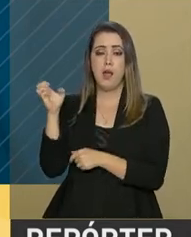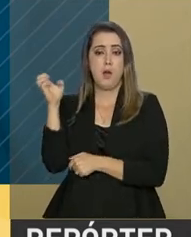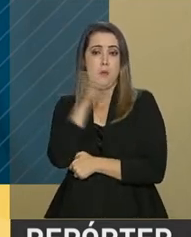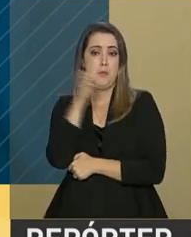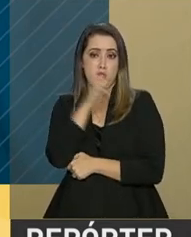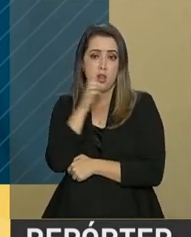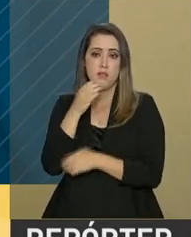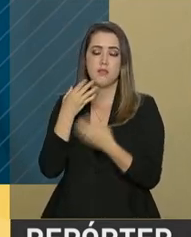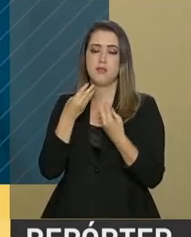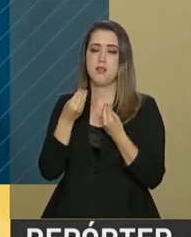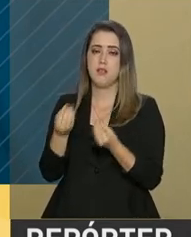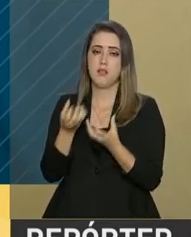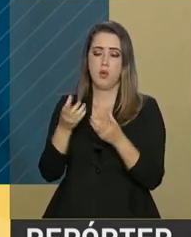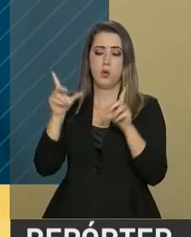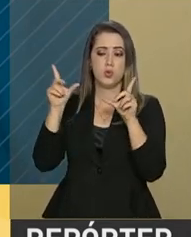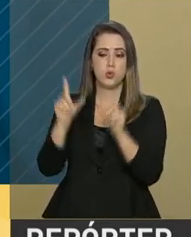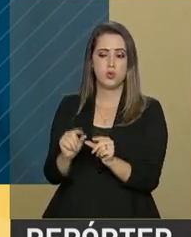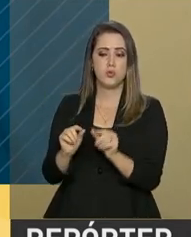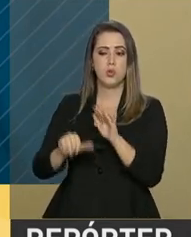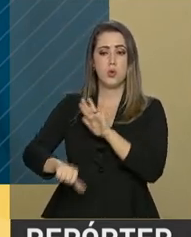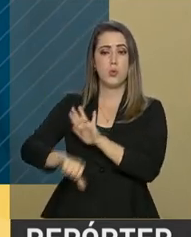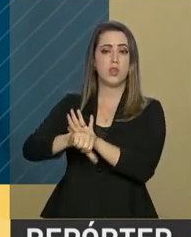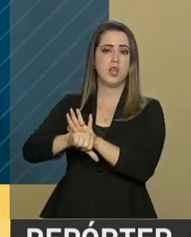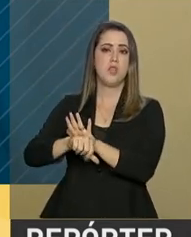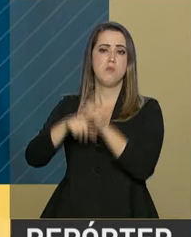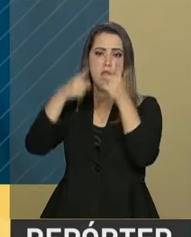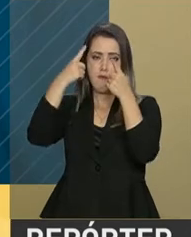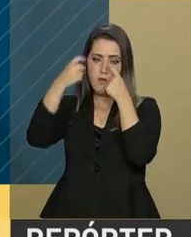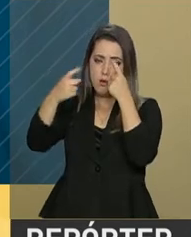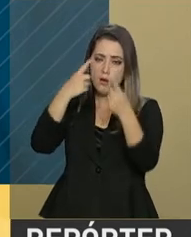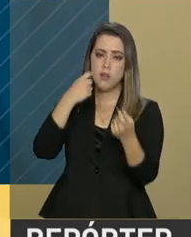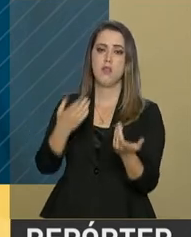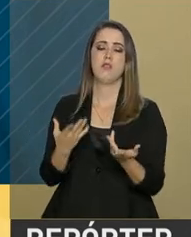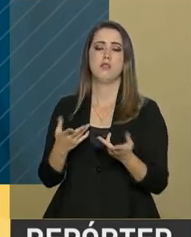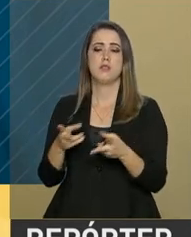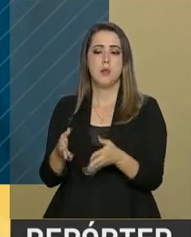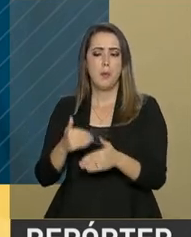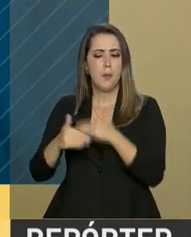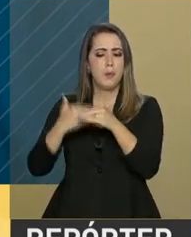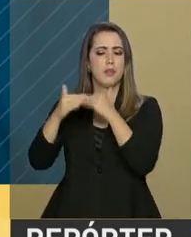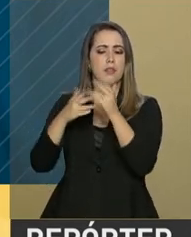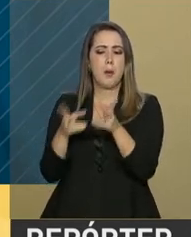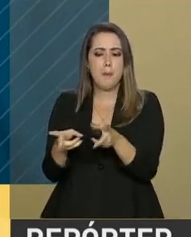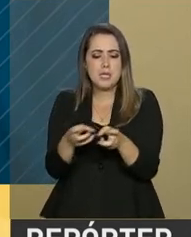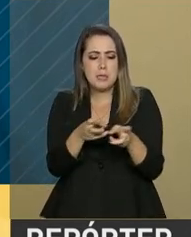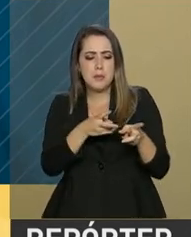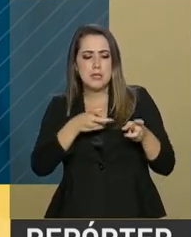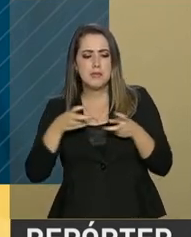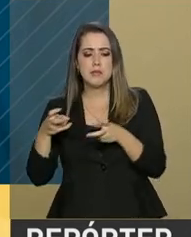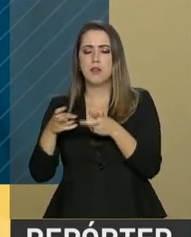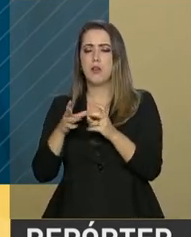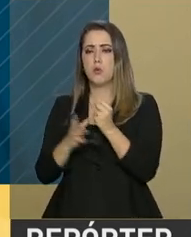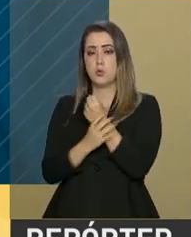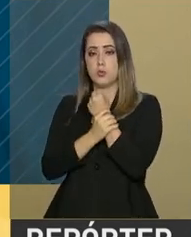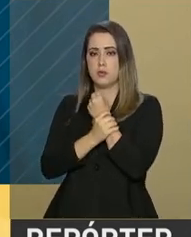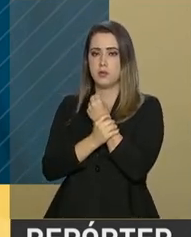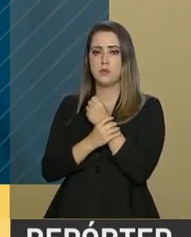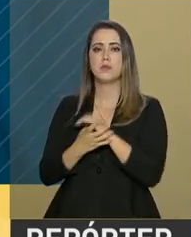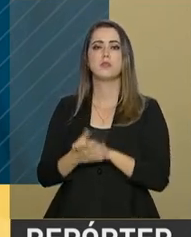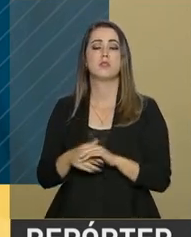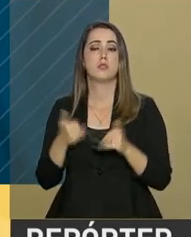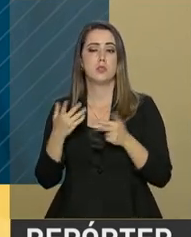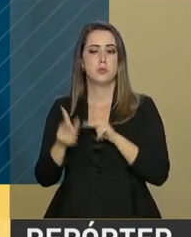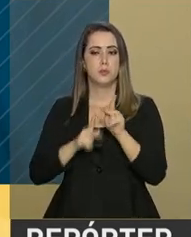reduzir os índices de criminalidade e aumentar essa percepção de segurança da população tão ansiada